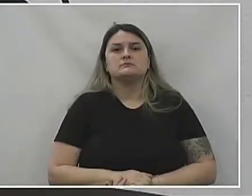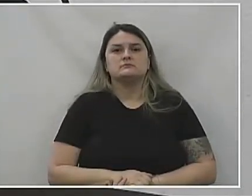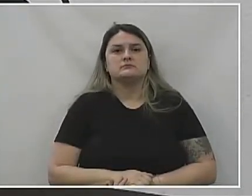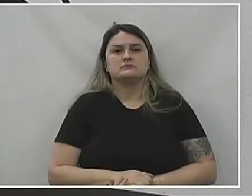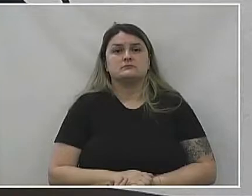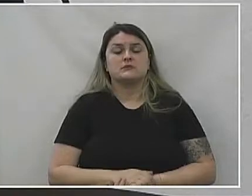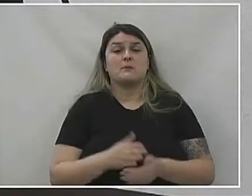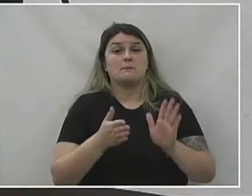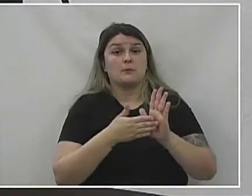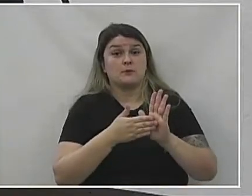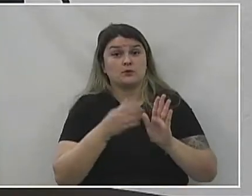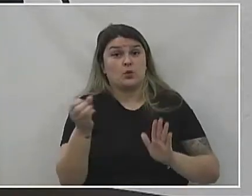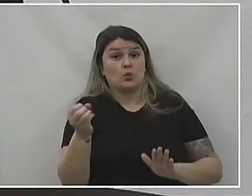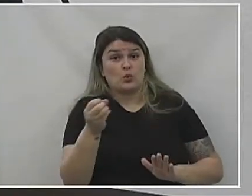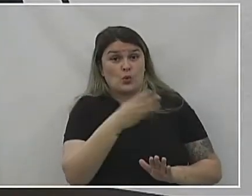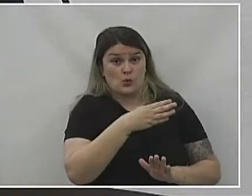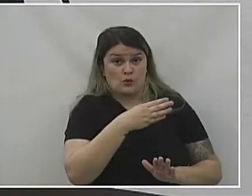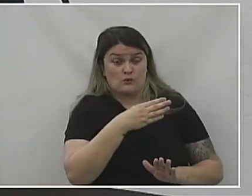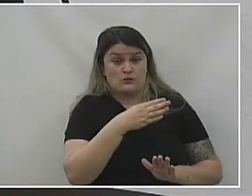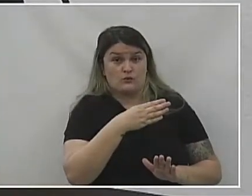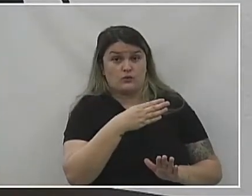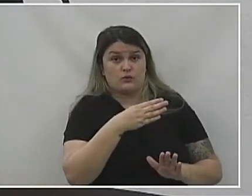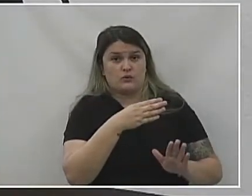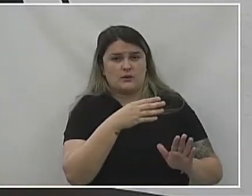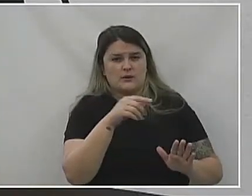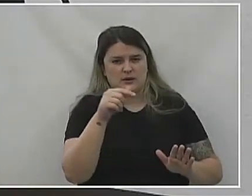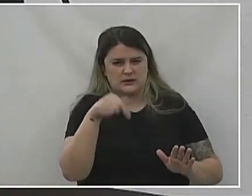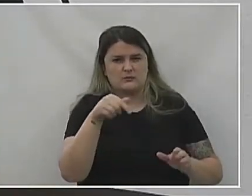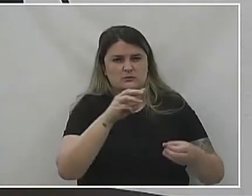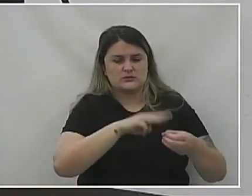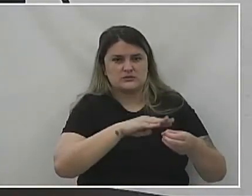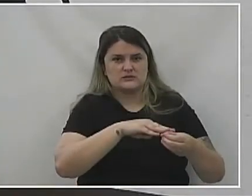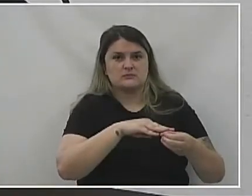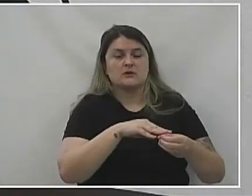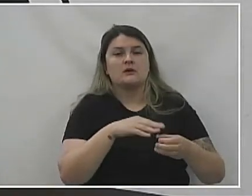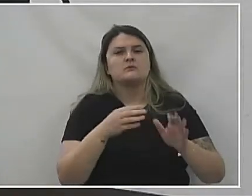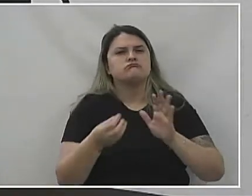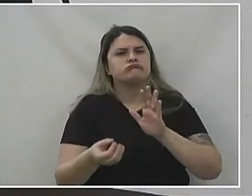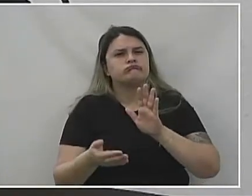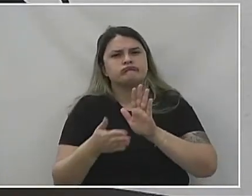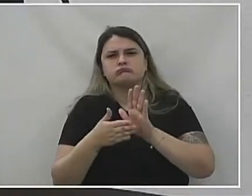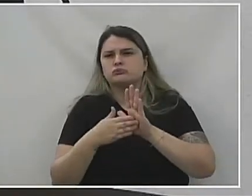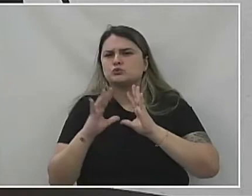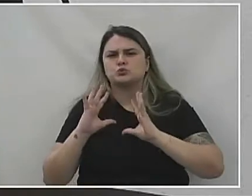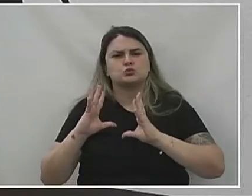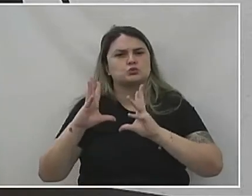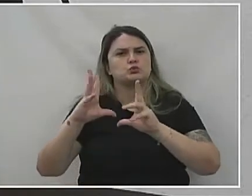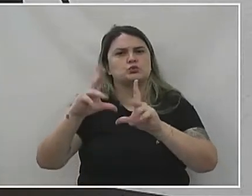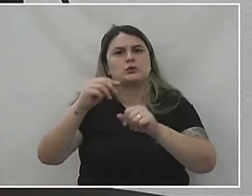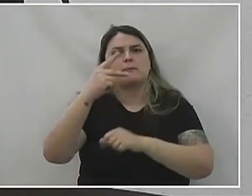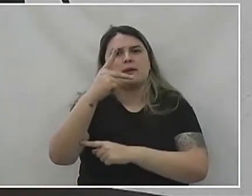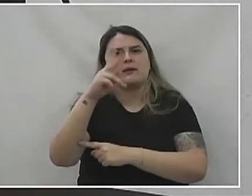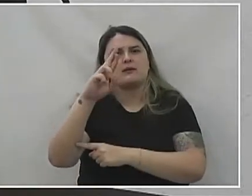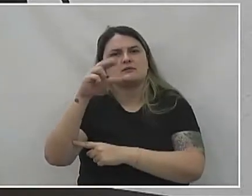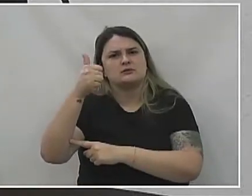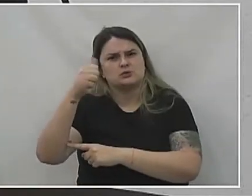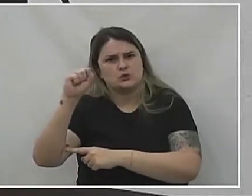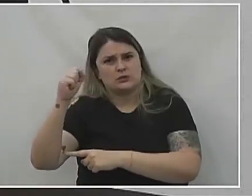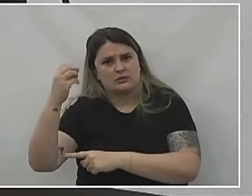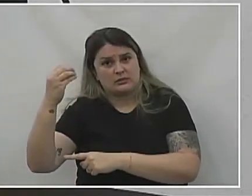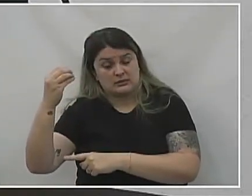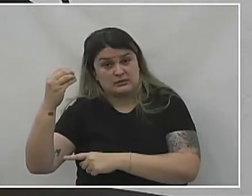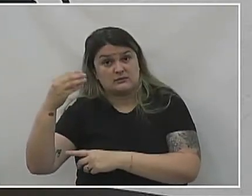na proposta do novo plano diretor existe uma proposta para implantar ciclovia em todo aquele segmento lá da pele